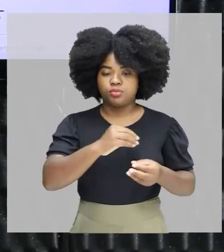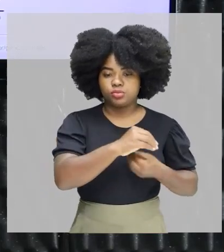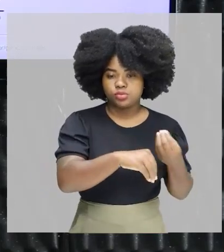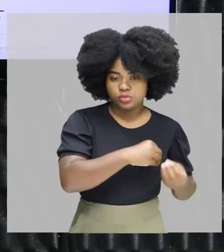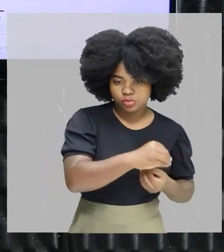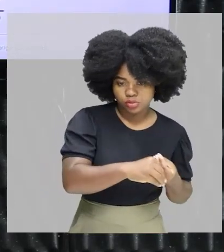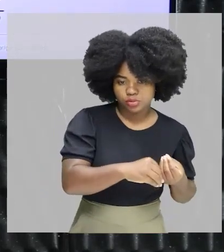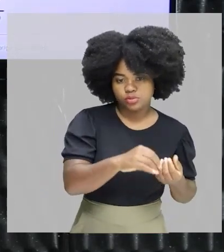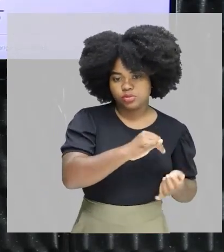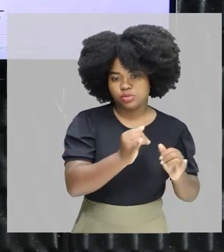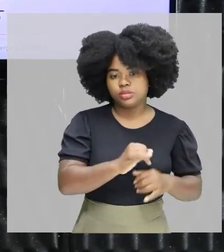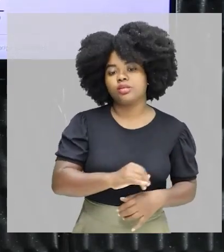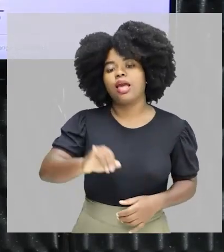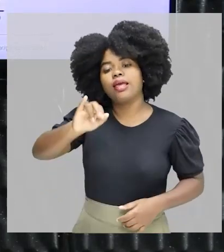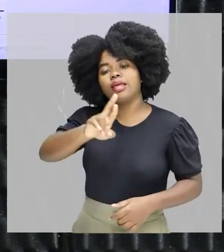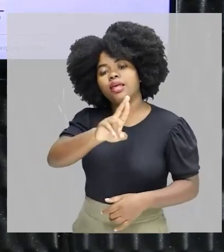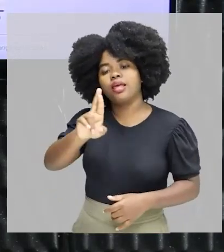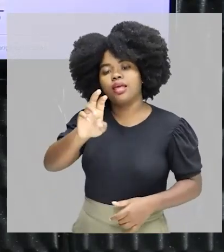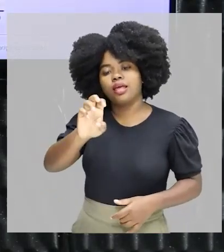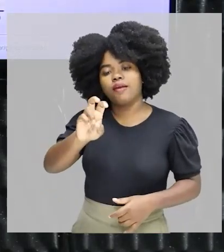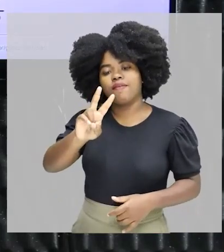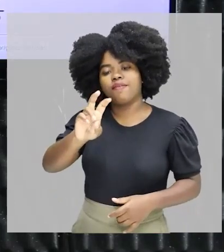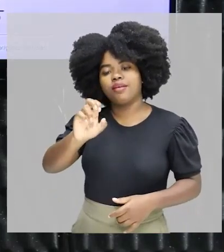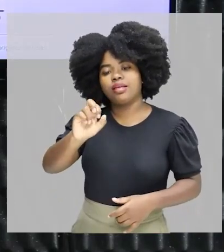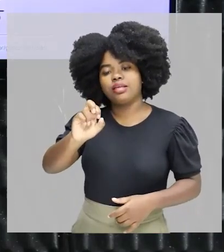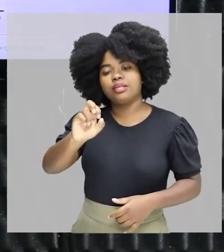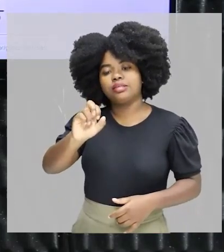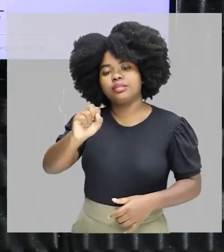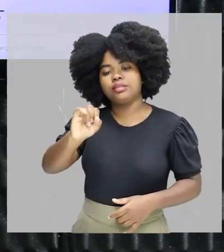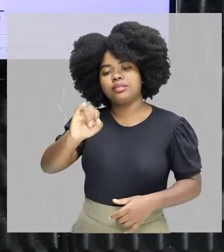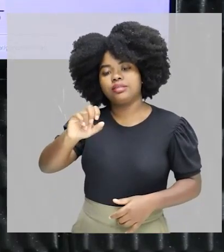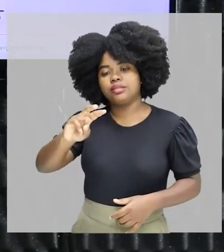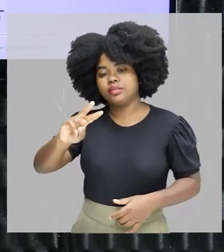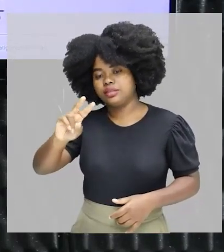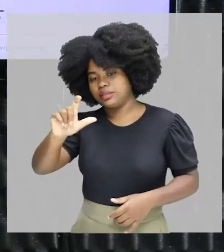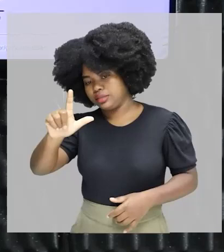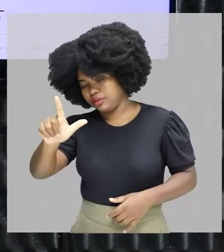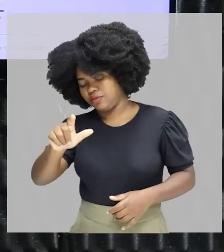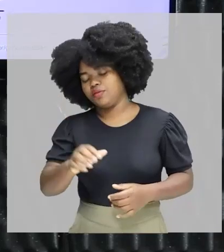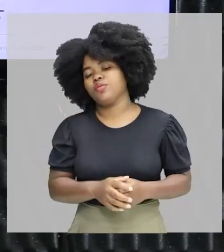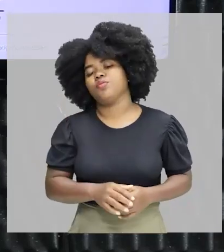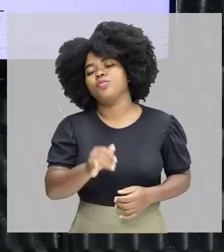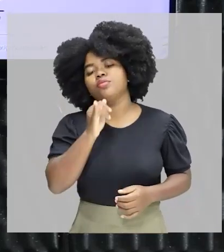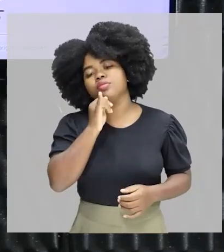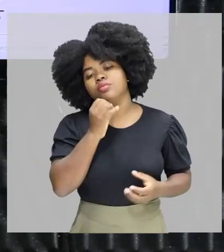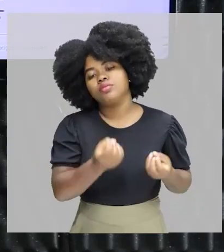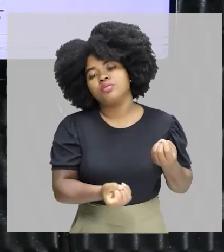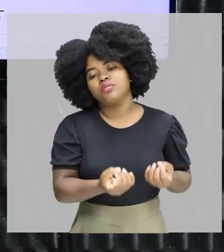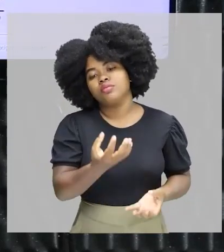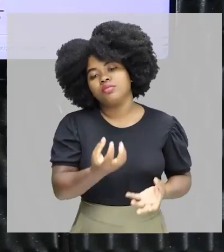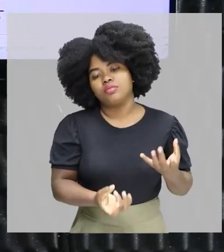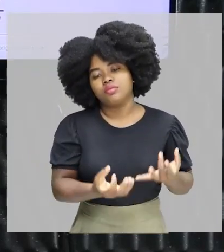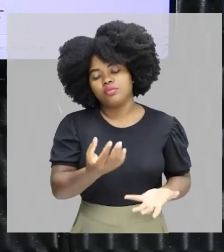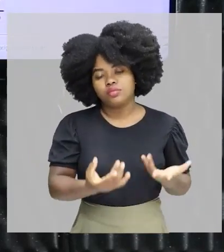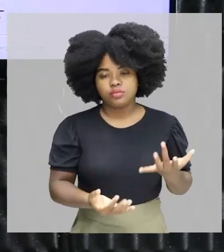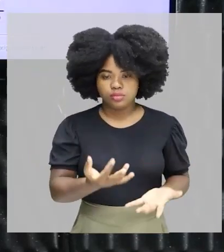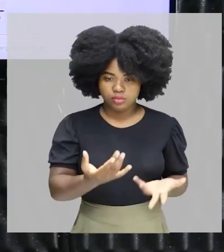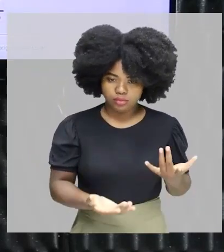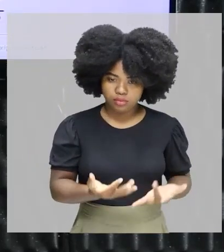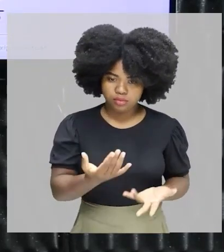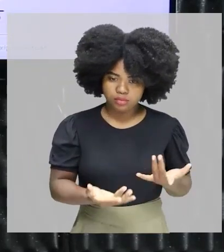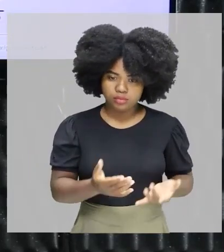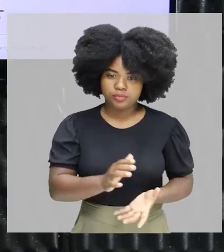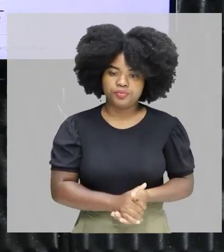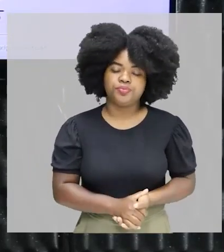como reações irreversíveis. E o exemplo mais simples seria a combustão, o processo de